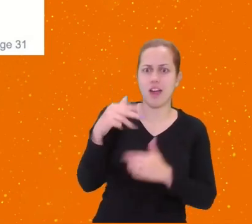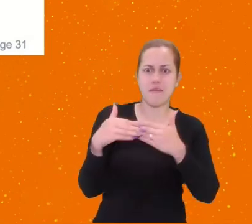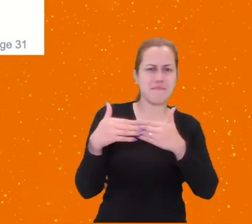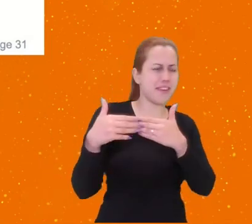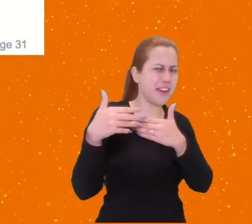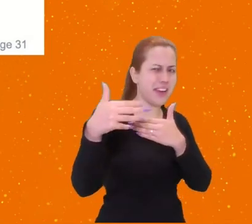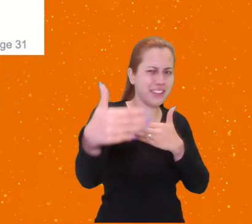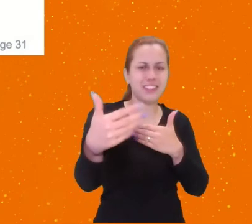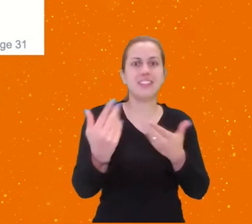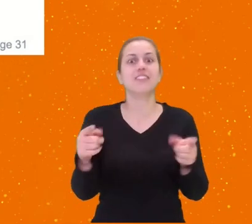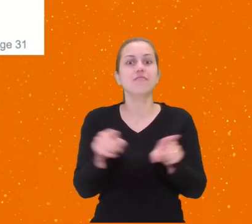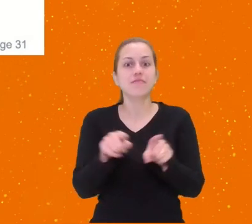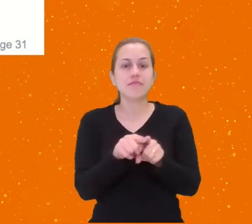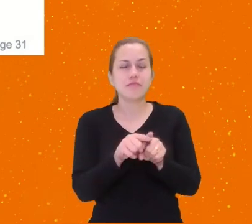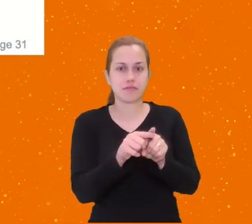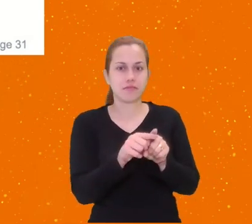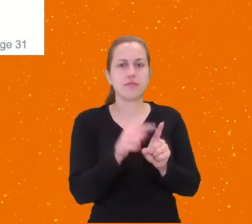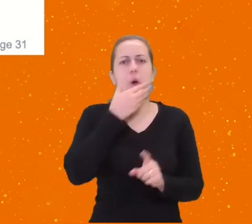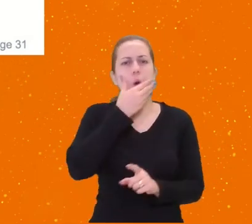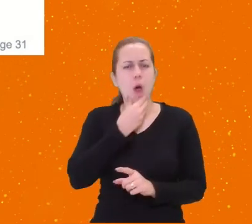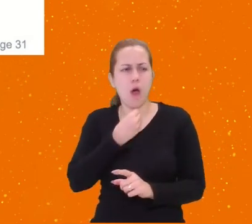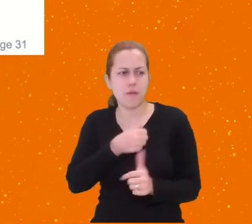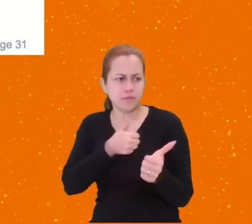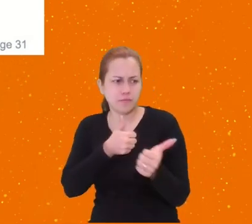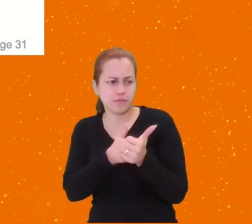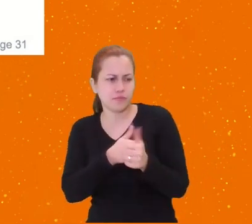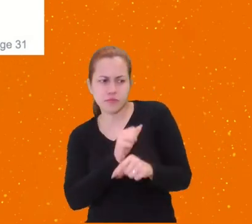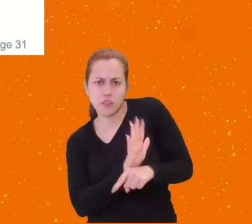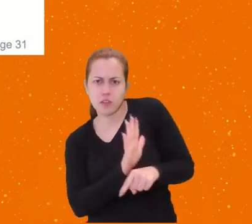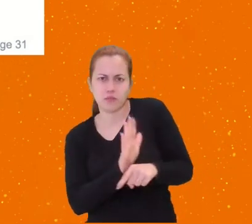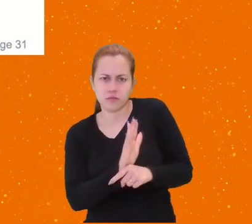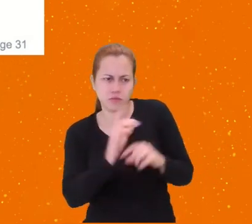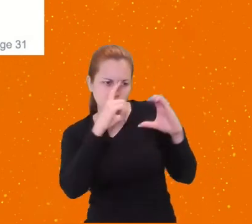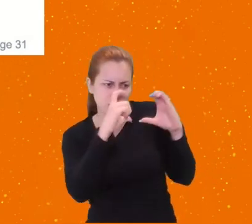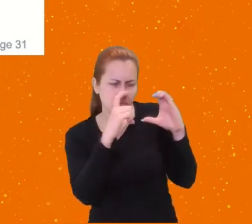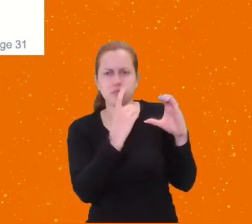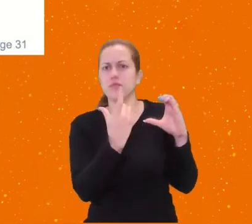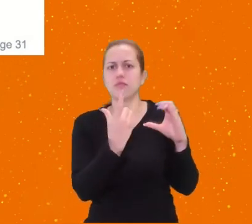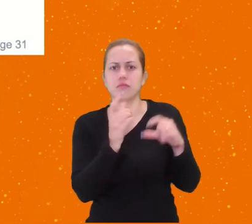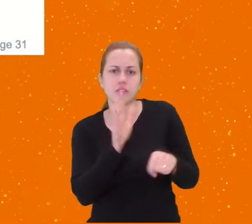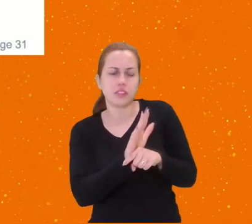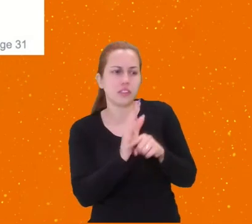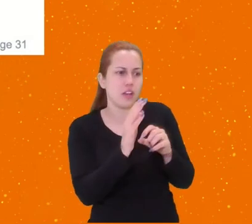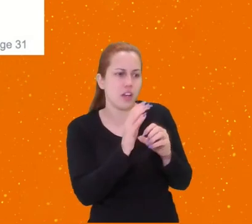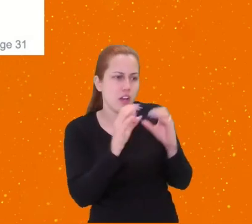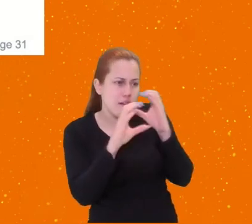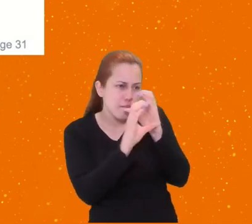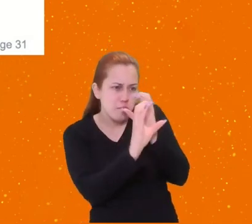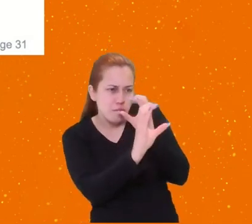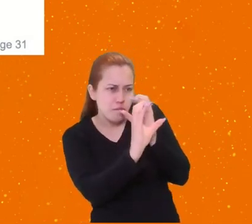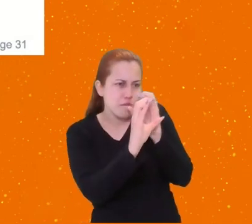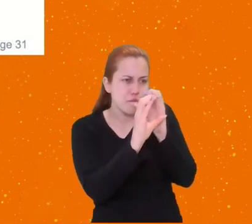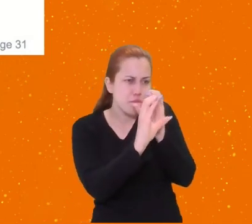dedicado, você tem que ter, né? Tem que ter um cara ninja do teu lado aí para poder, né? Fazer o foco, né? Não, você